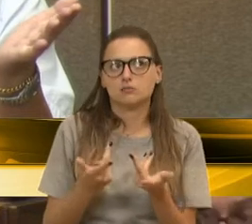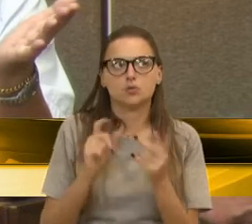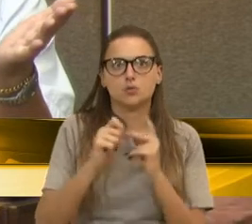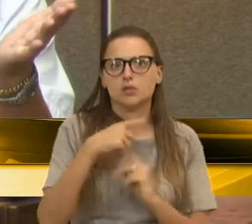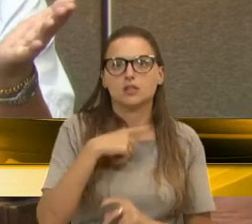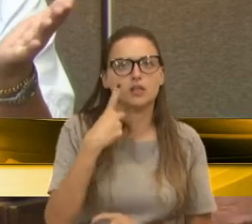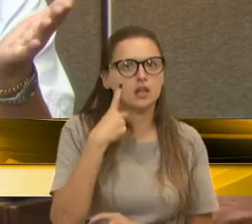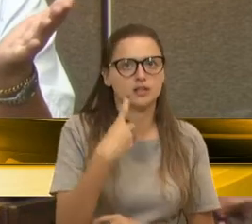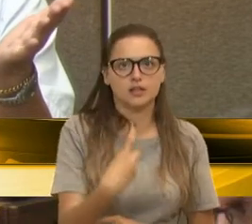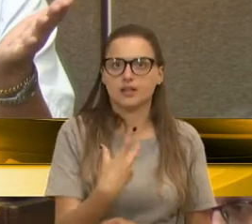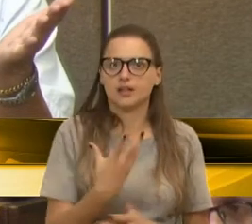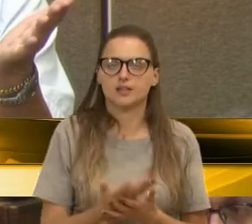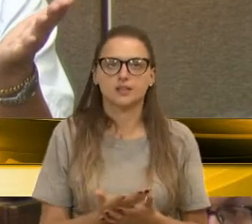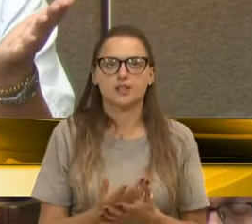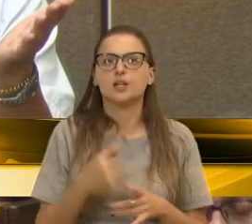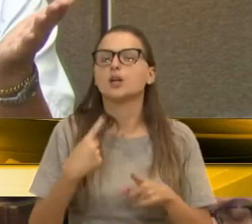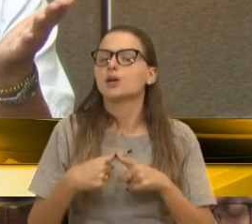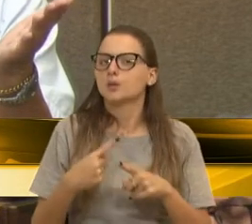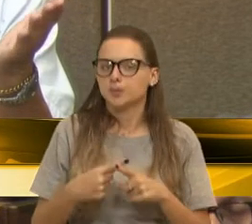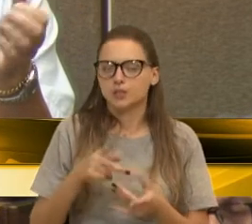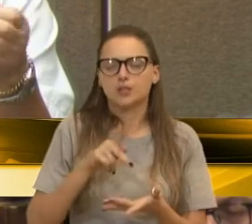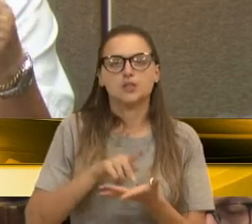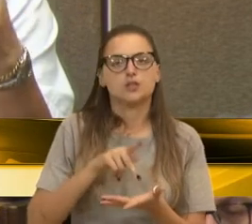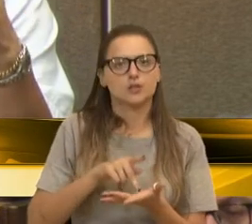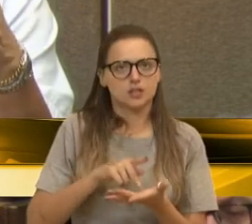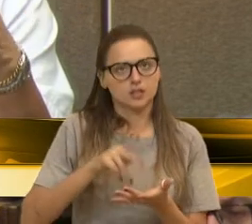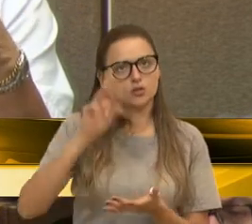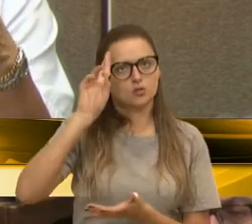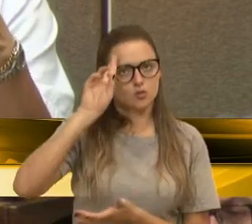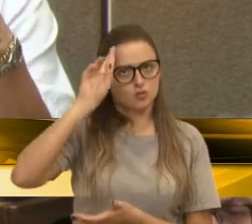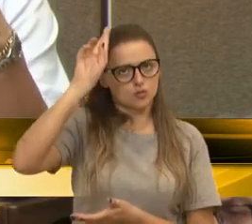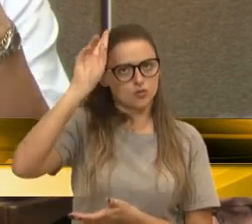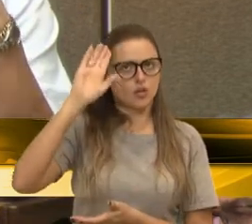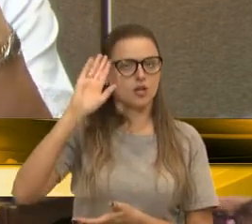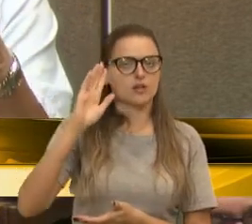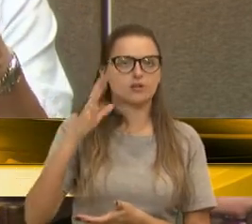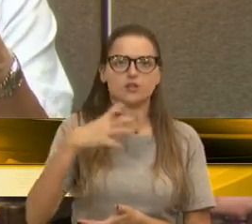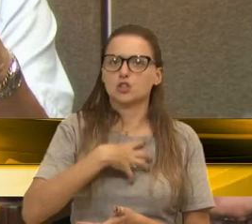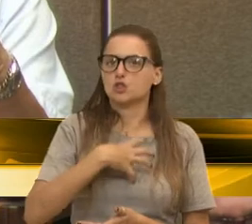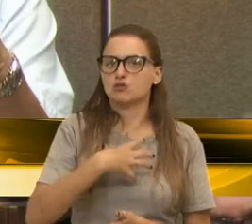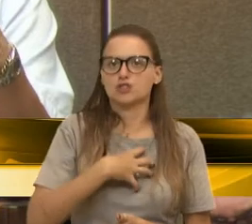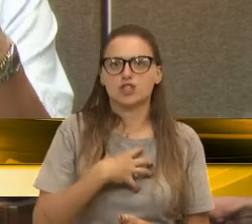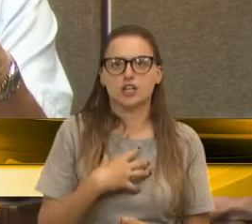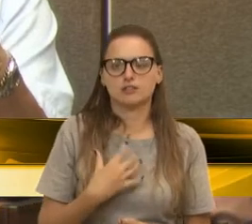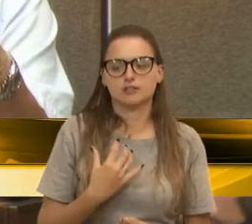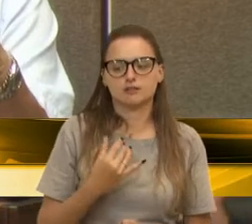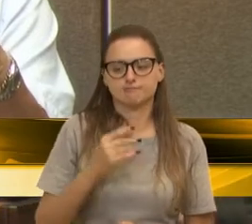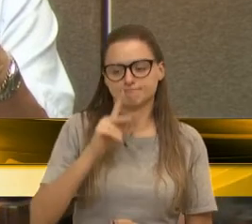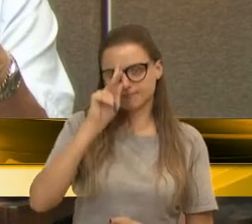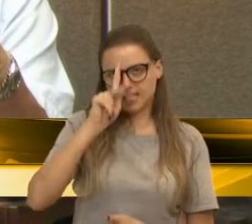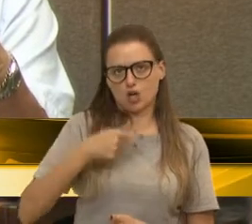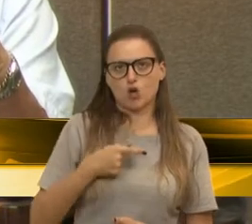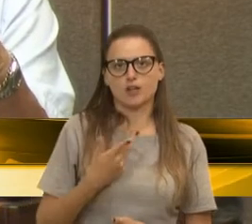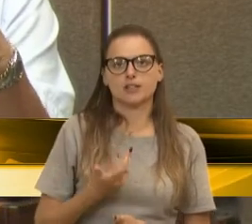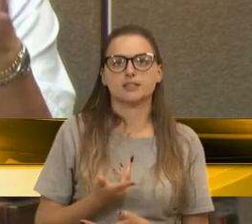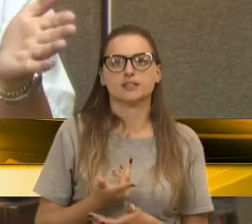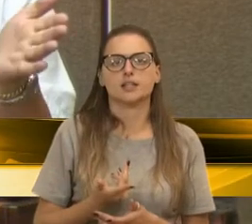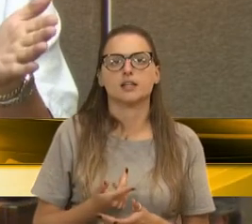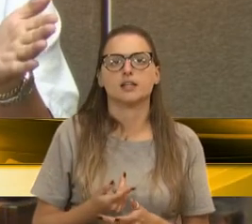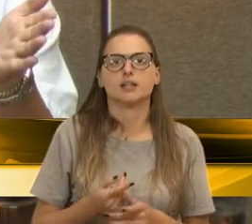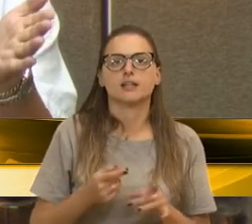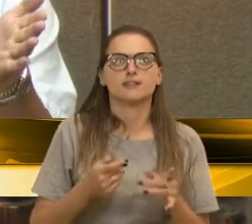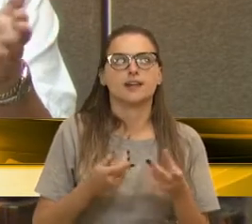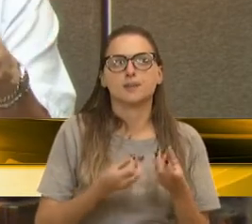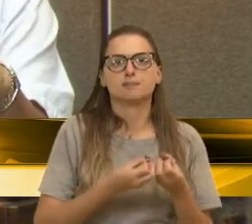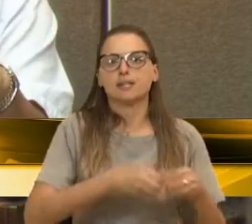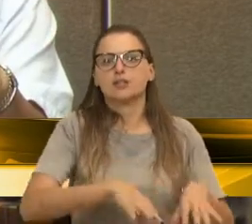né? Porque, de fato, o prefeito, de forma sintomática, né, vem arrebentando